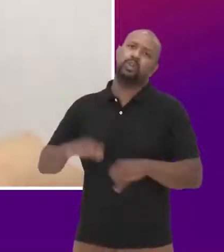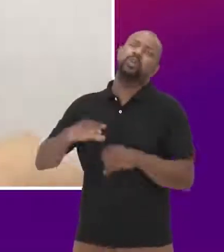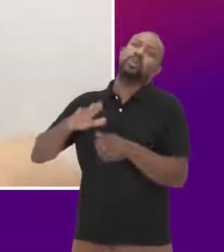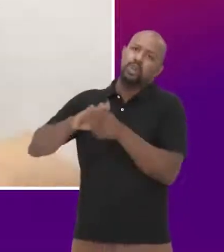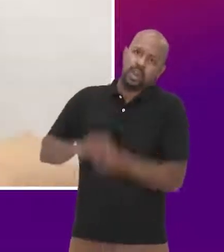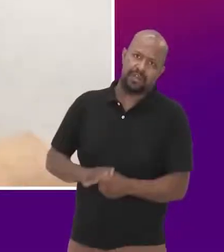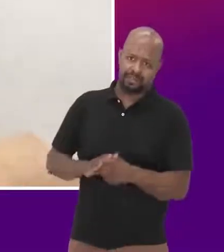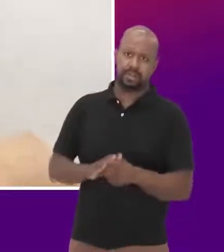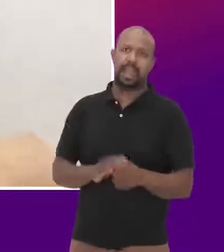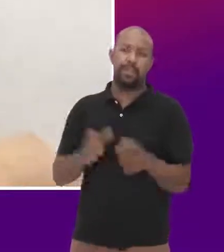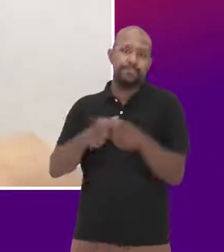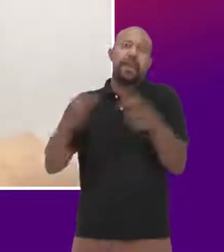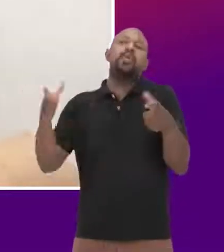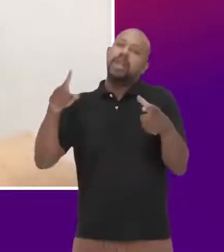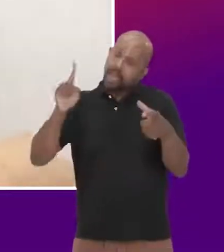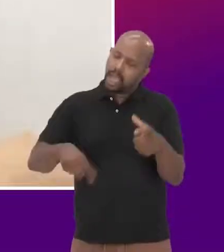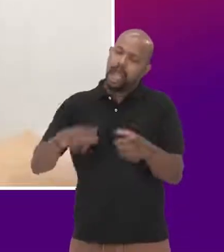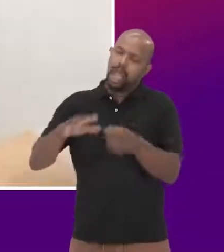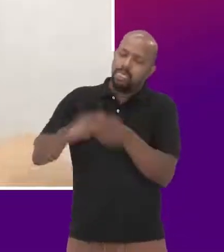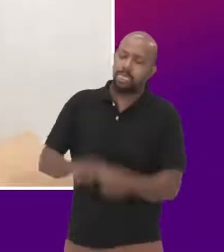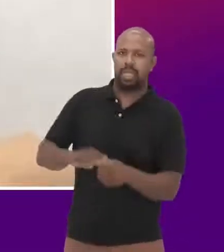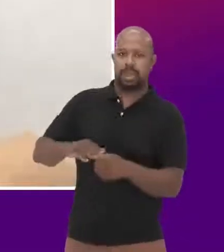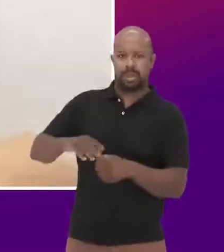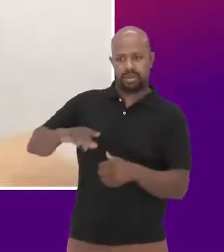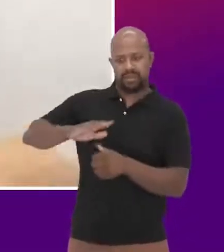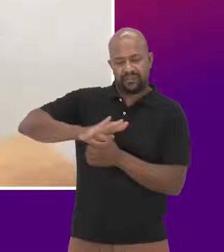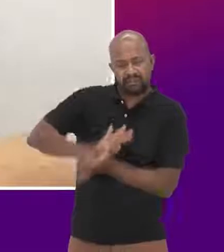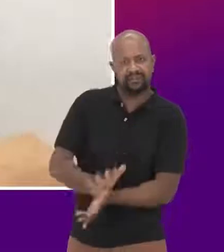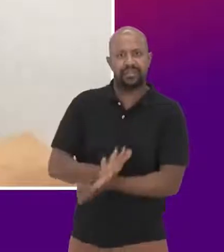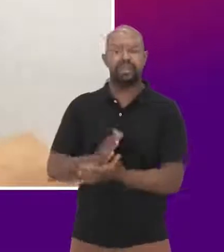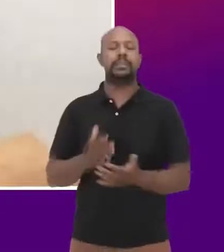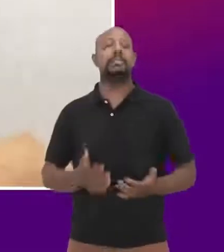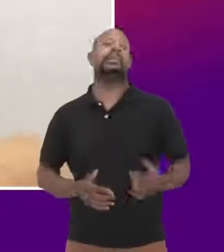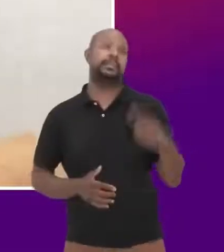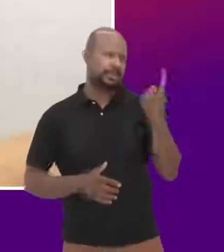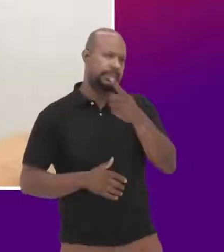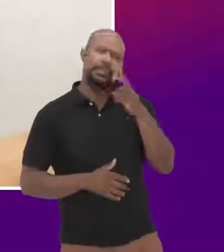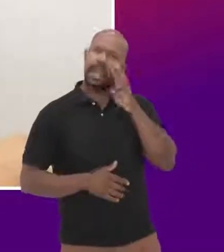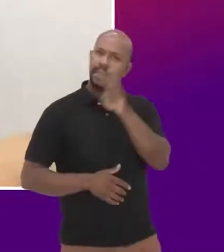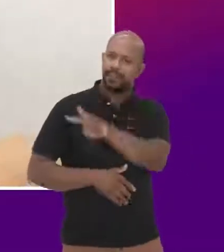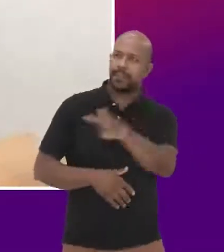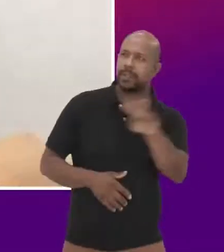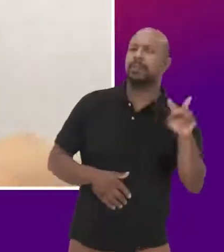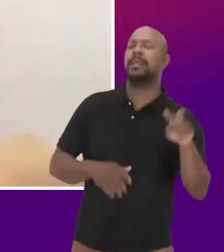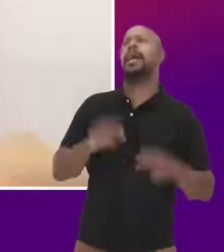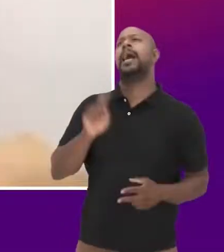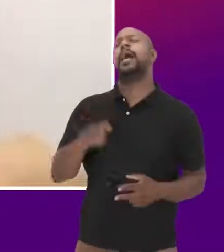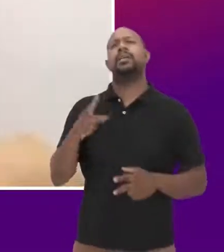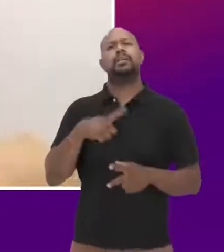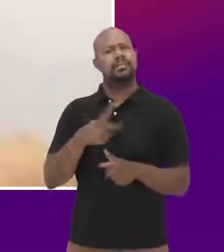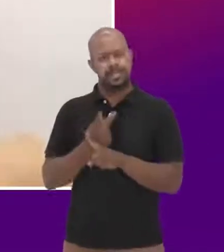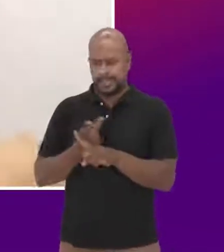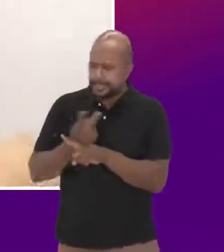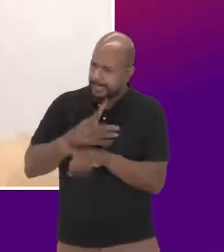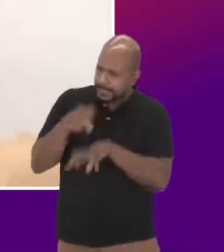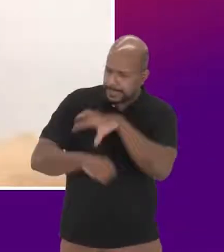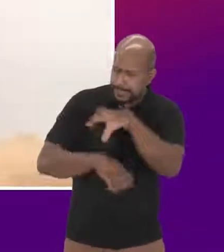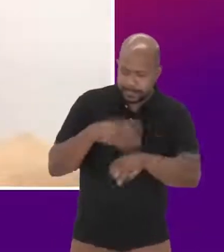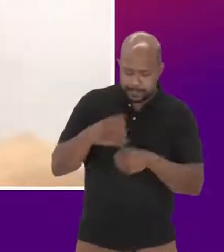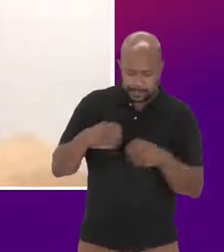minorizados, né? A maioria minorizada. Então, o que a gente está vendo, assim, é que é uma busca